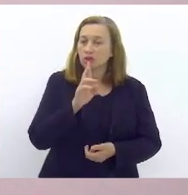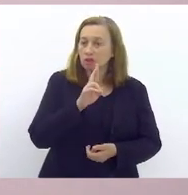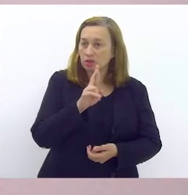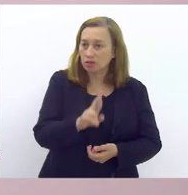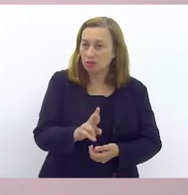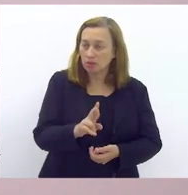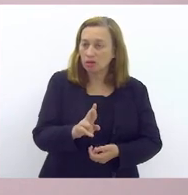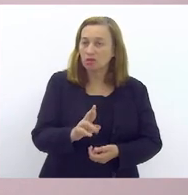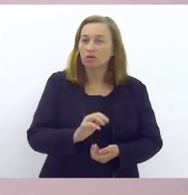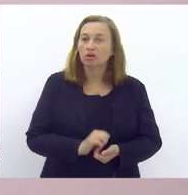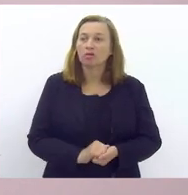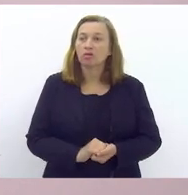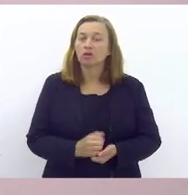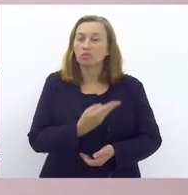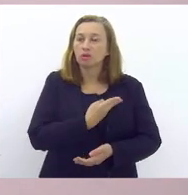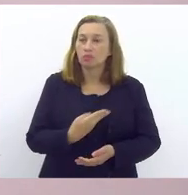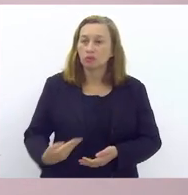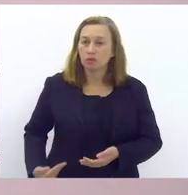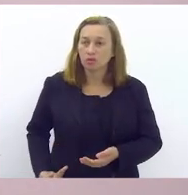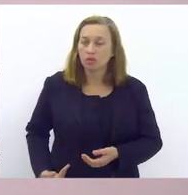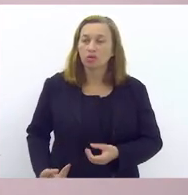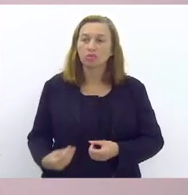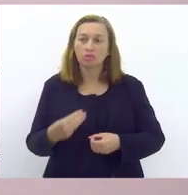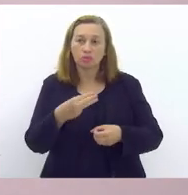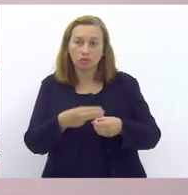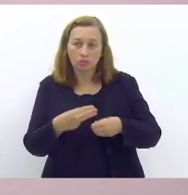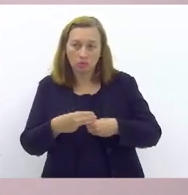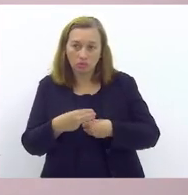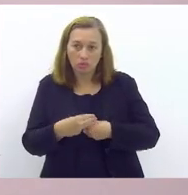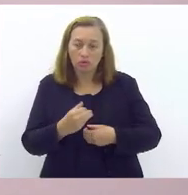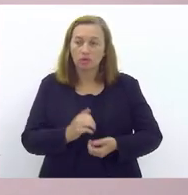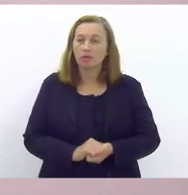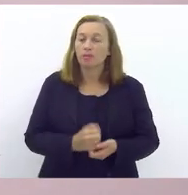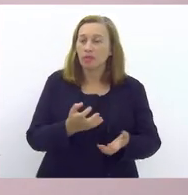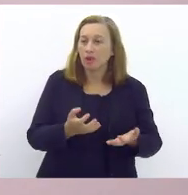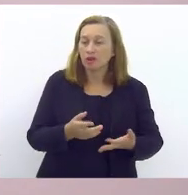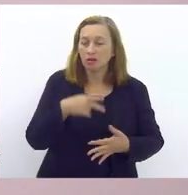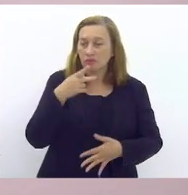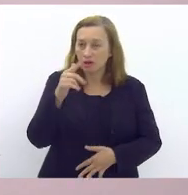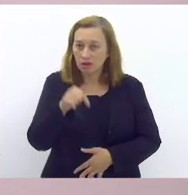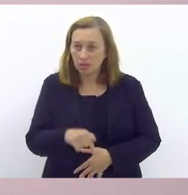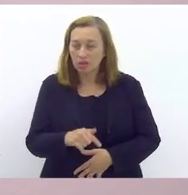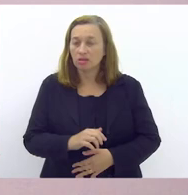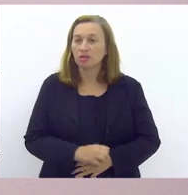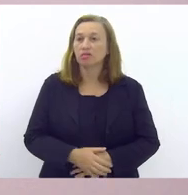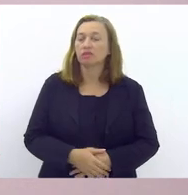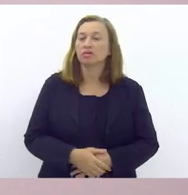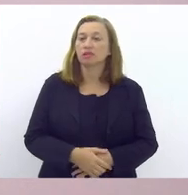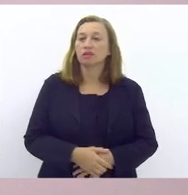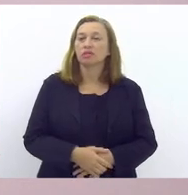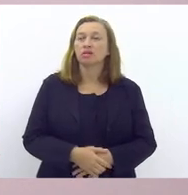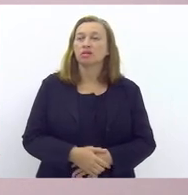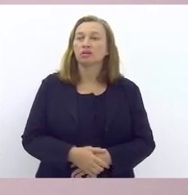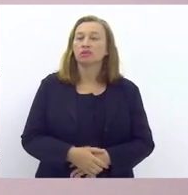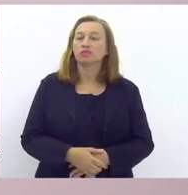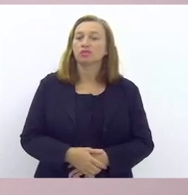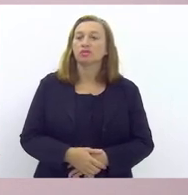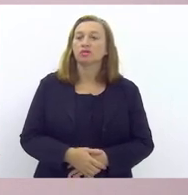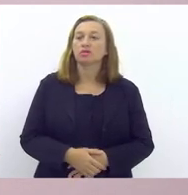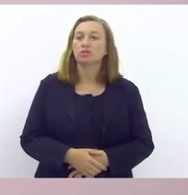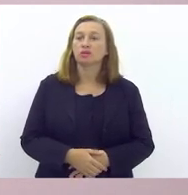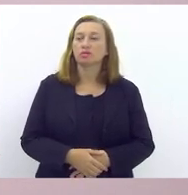resposta do nosso atual governo municipal. Eu quero dizer aqui que a